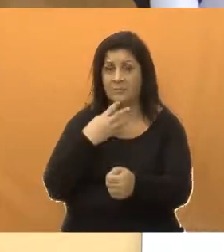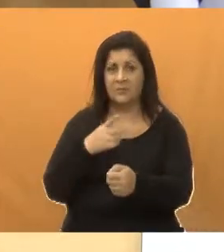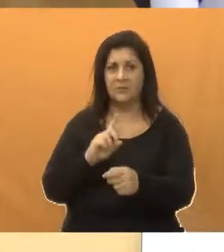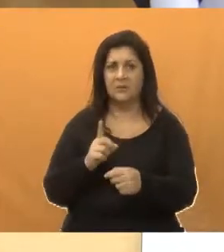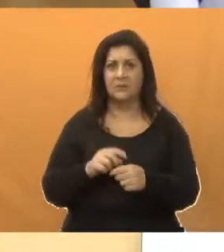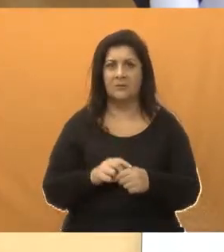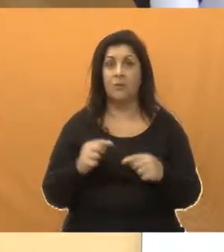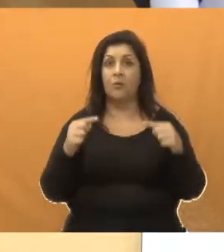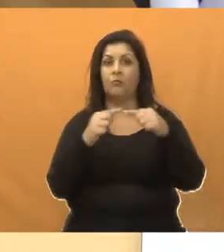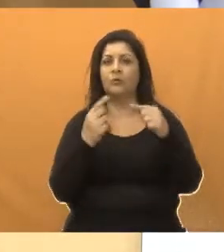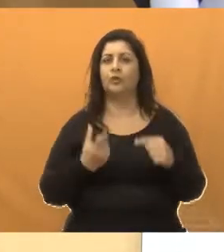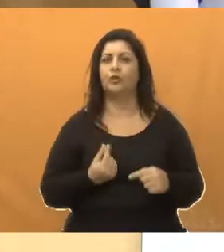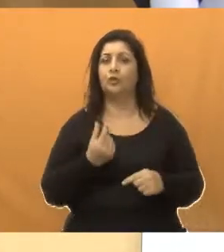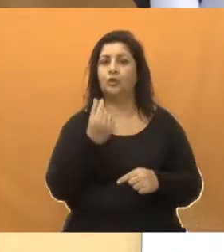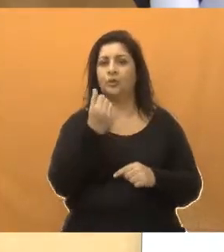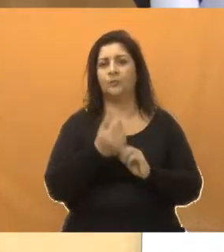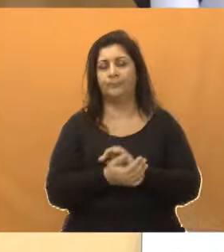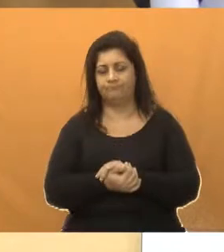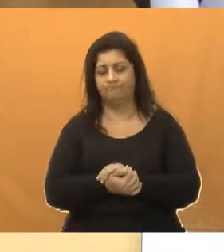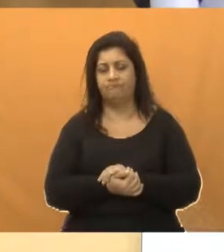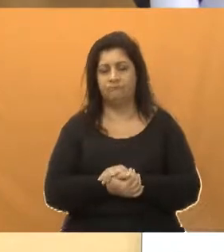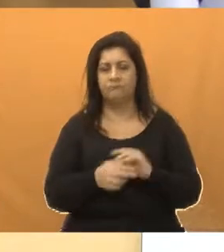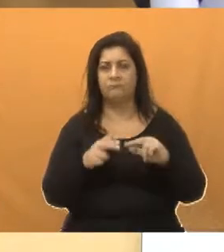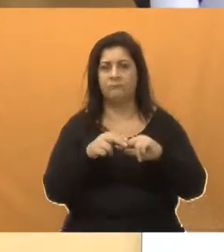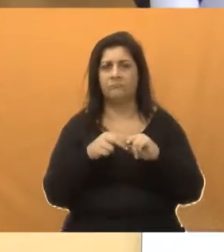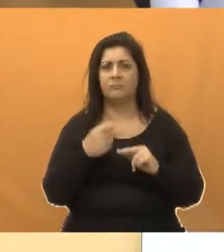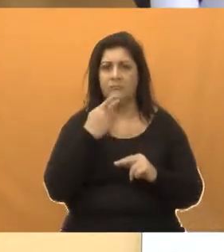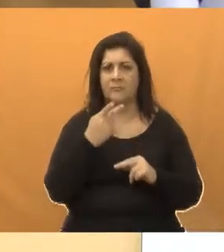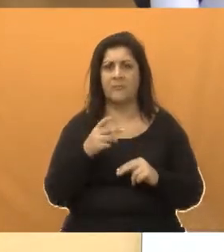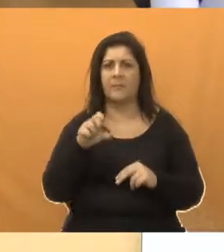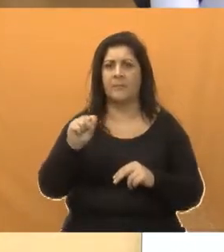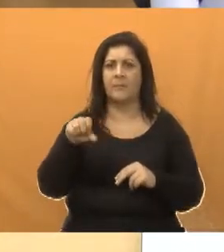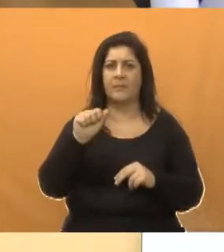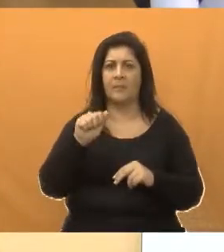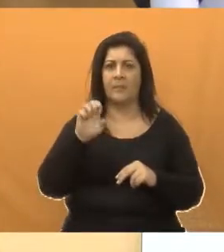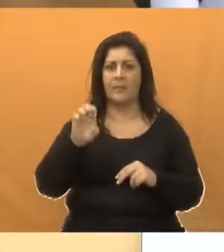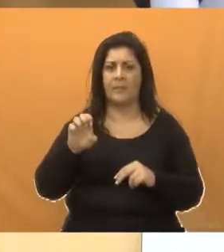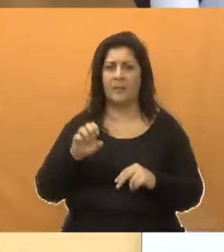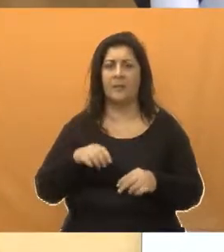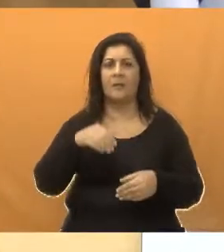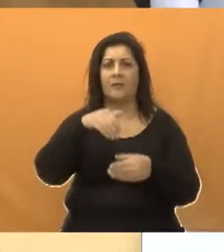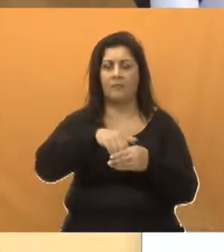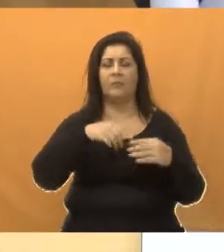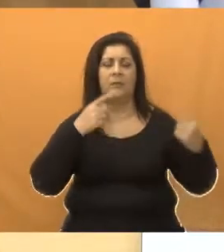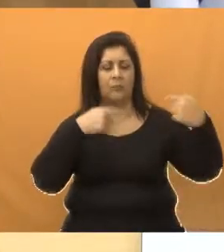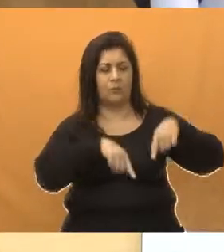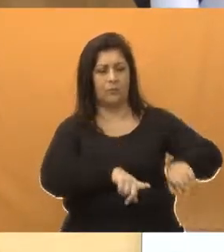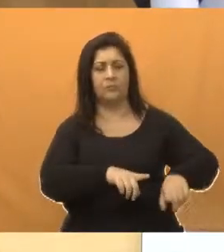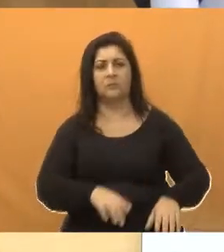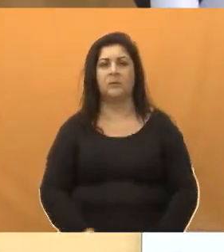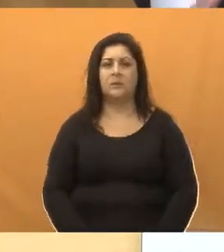só com o objetivo de lucro. Então, por isso que eu defendo a saúde financeira do SAI e vou votar contra esse projeto.